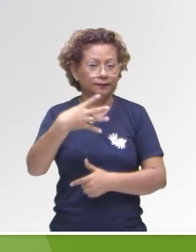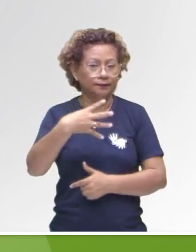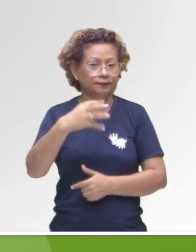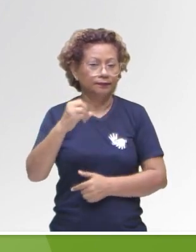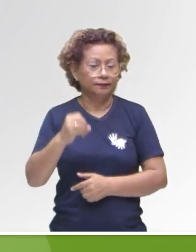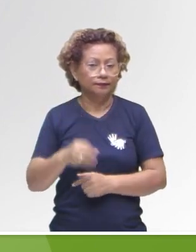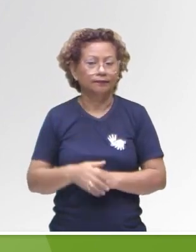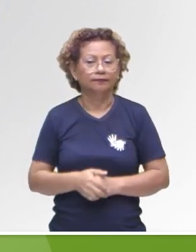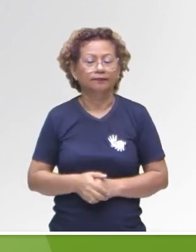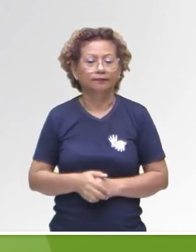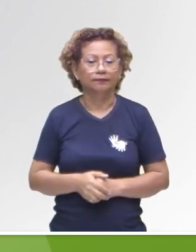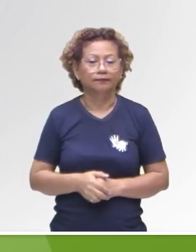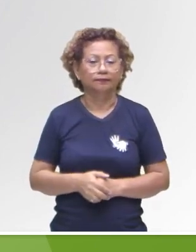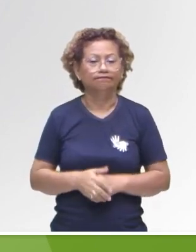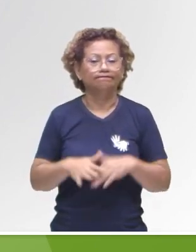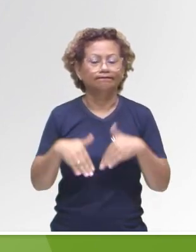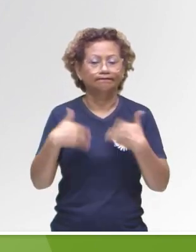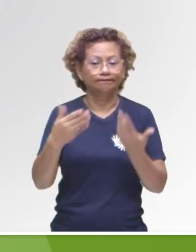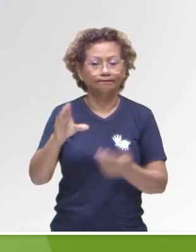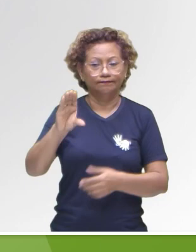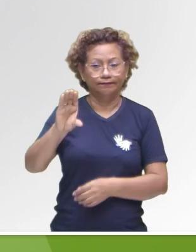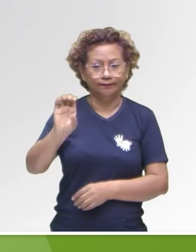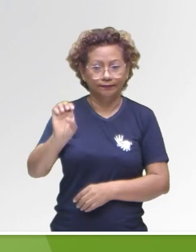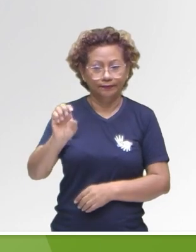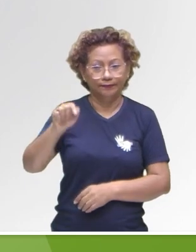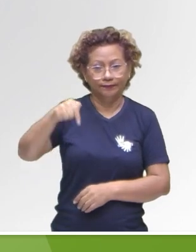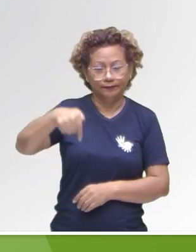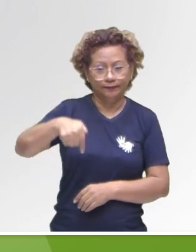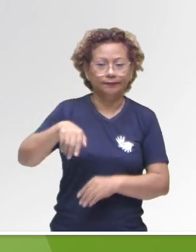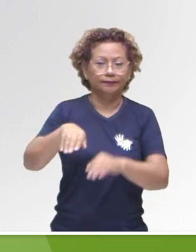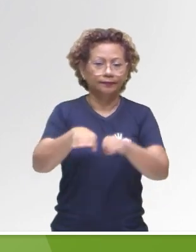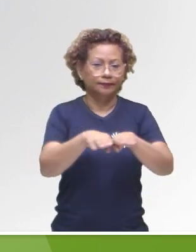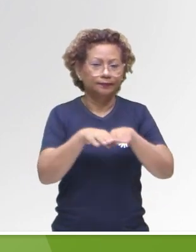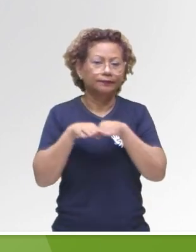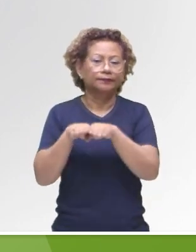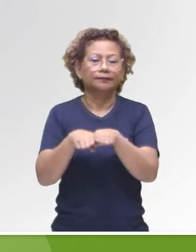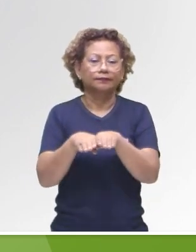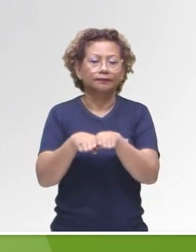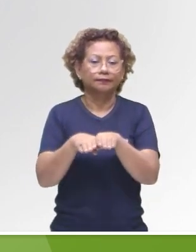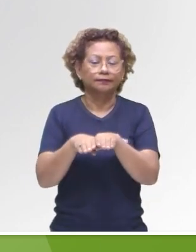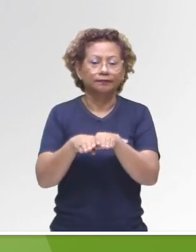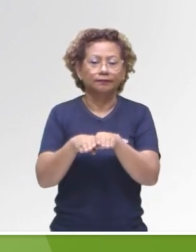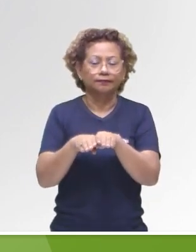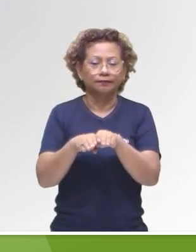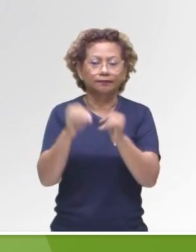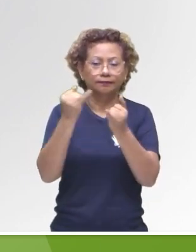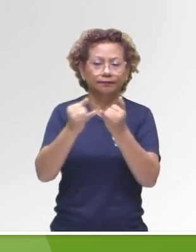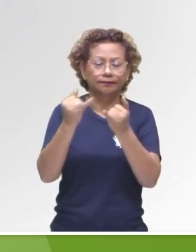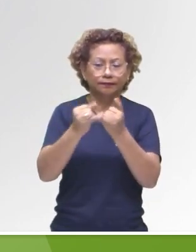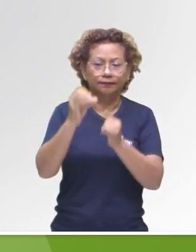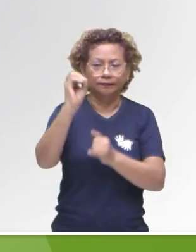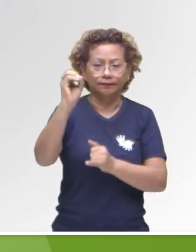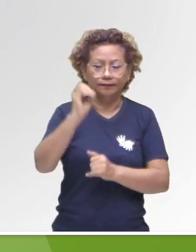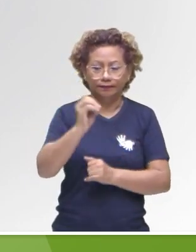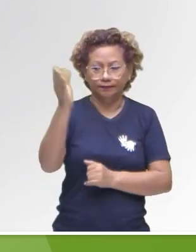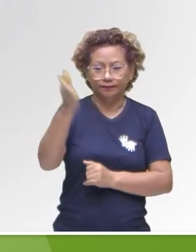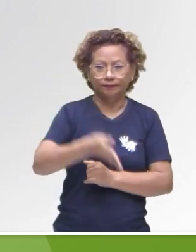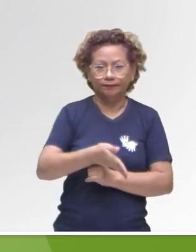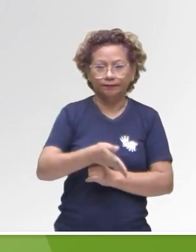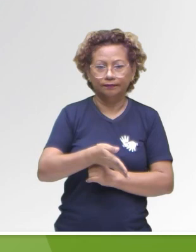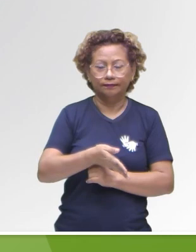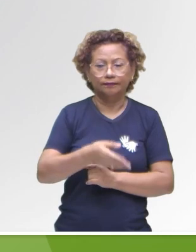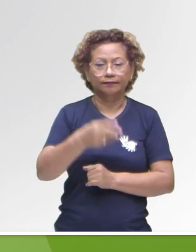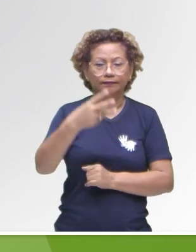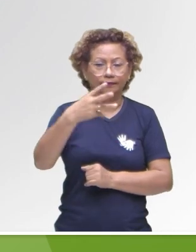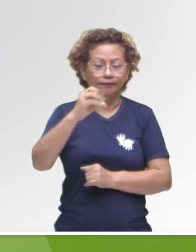Logo, a capacitância equivalente é igual, corta um zero daqui, aqui, 30 dividido